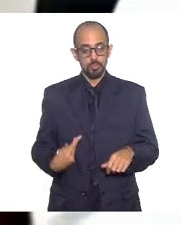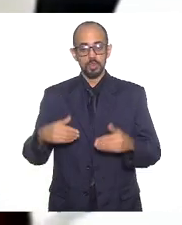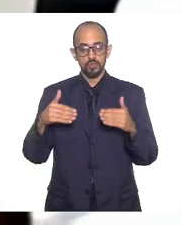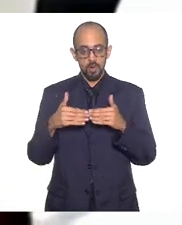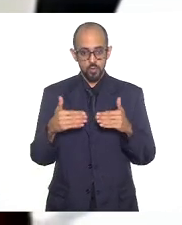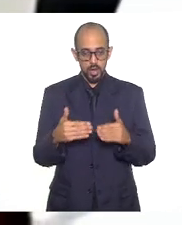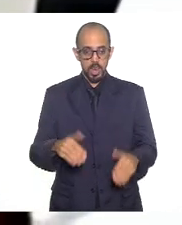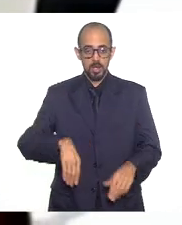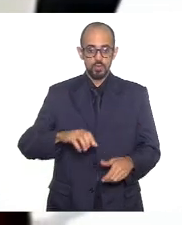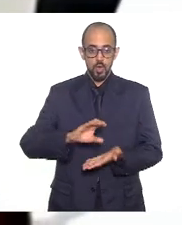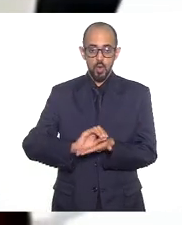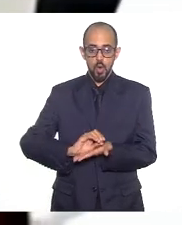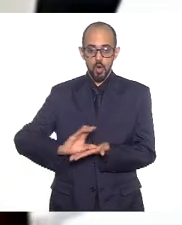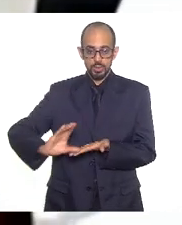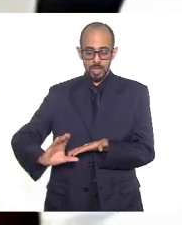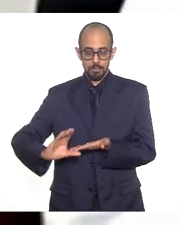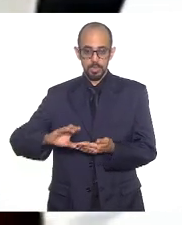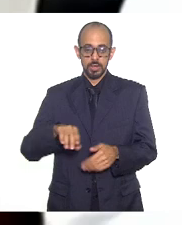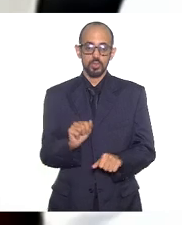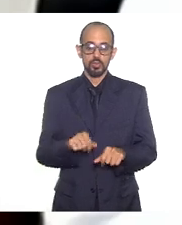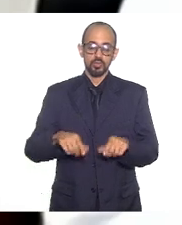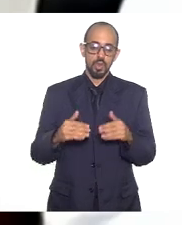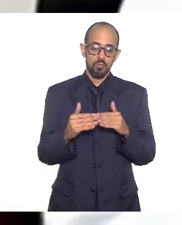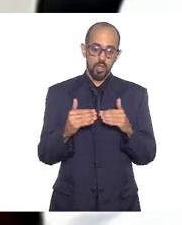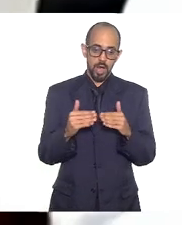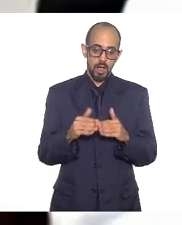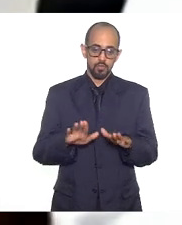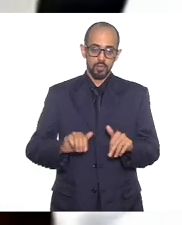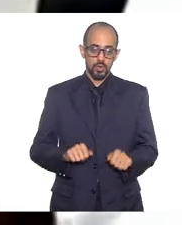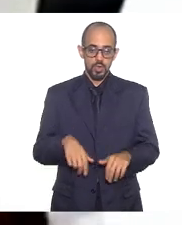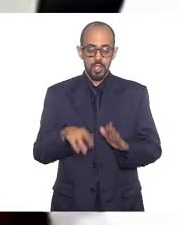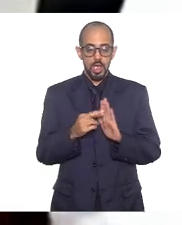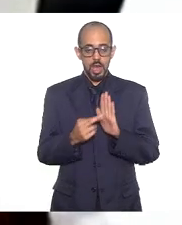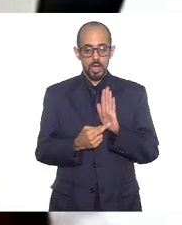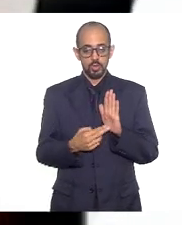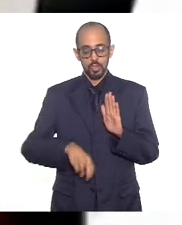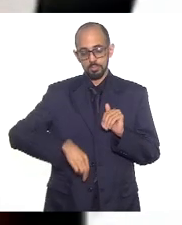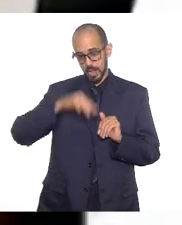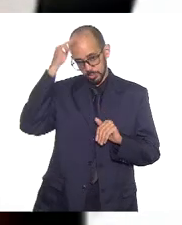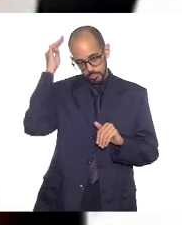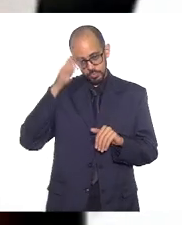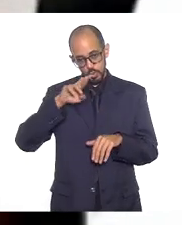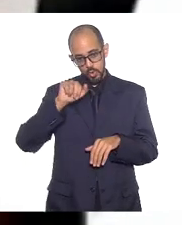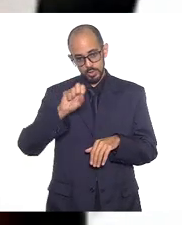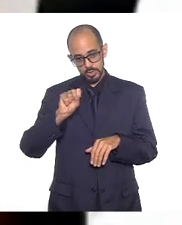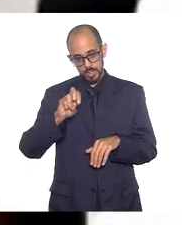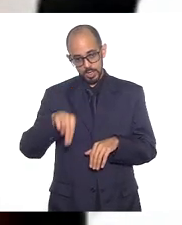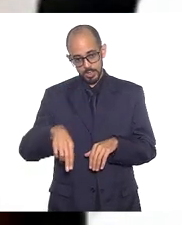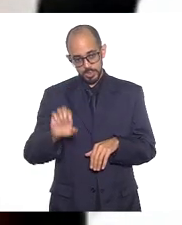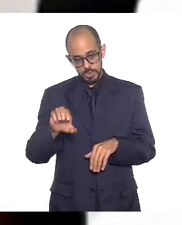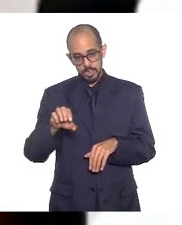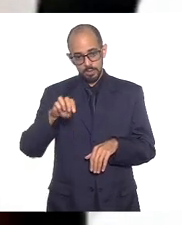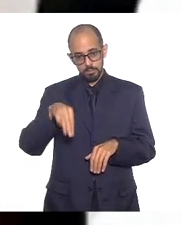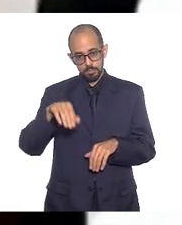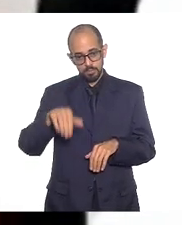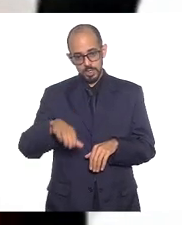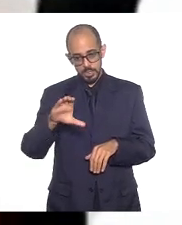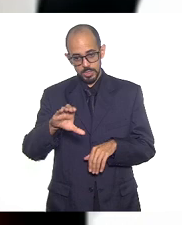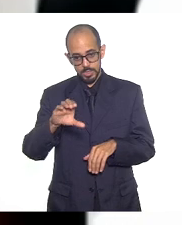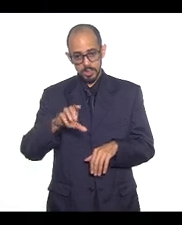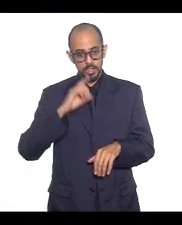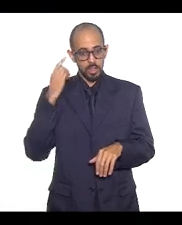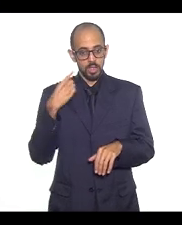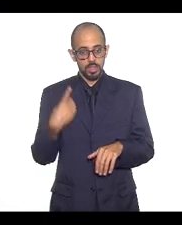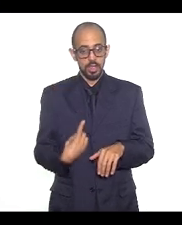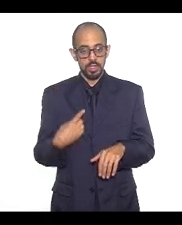orçamento, finanças, fiscalização financeira e controle, favorável. Relatores e deputados, Márcio Pacheco, Rosane Félix, Carlos Mink, Dani Monteiro e